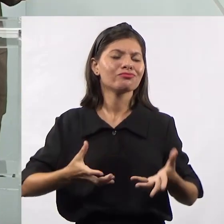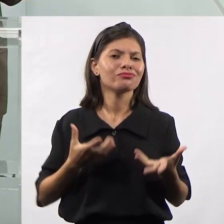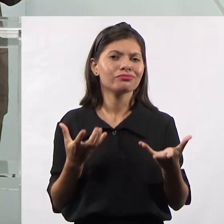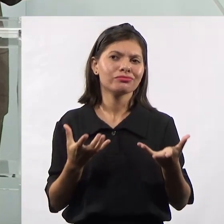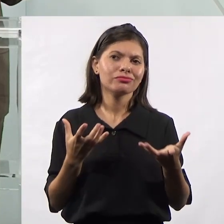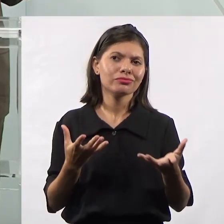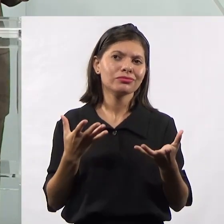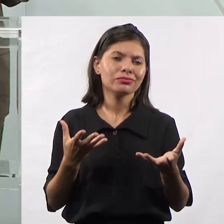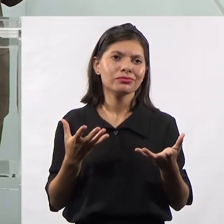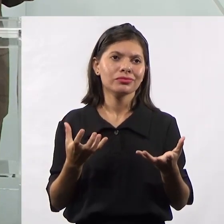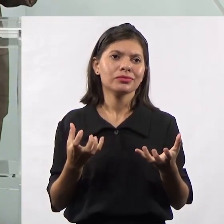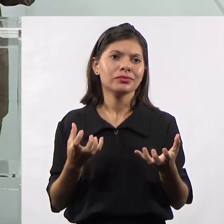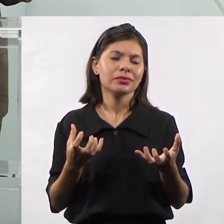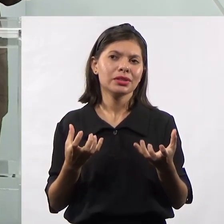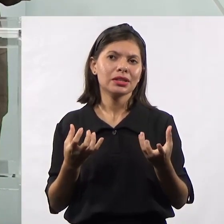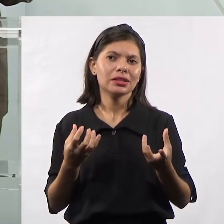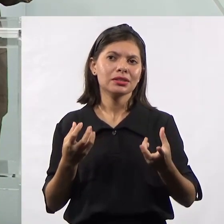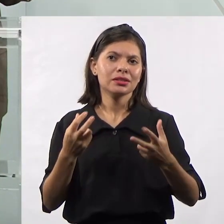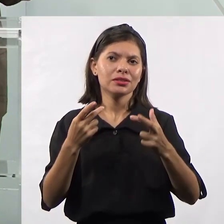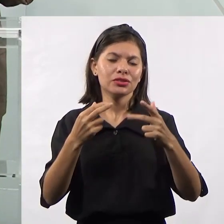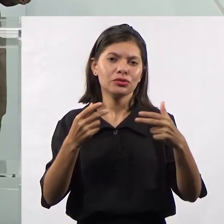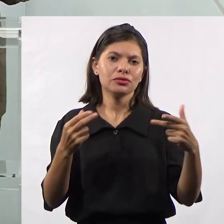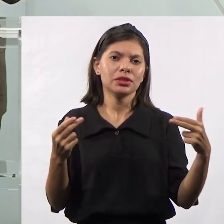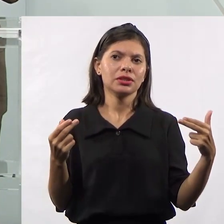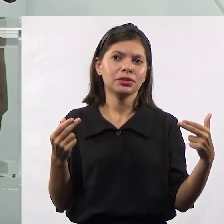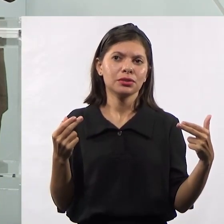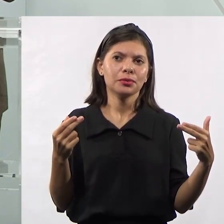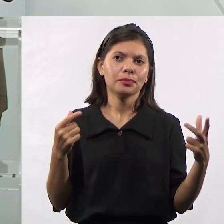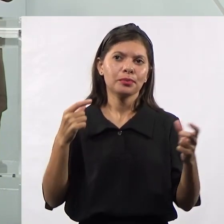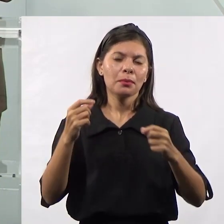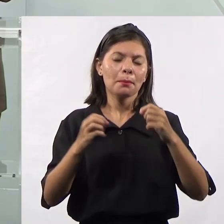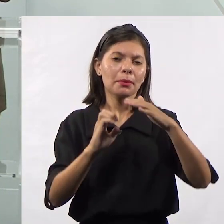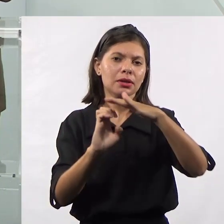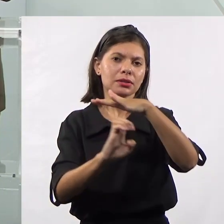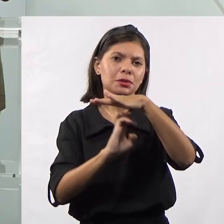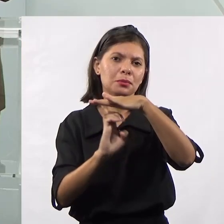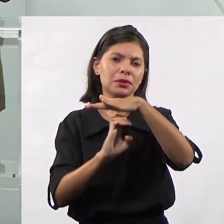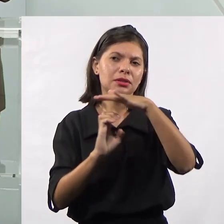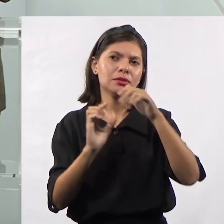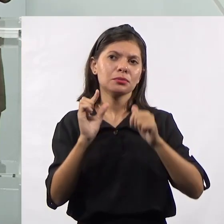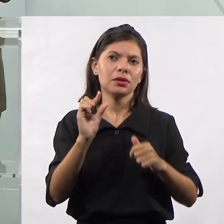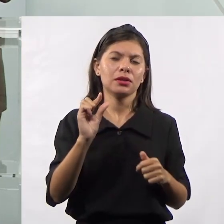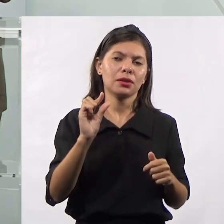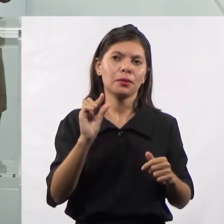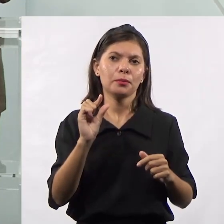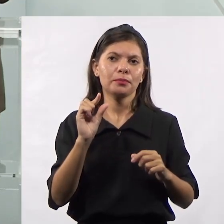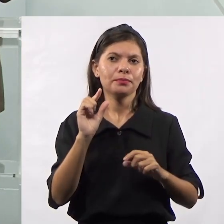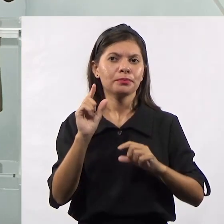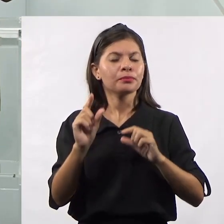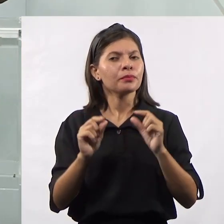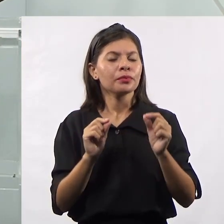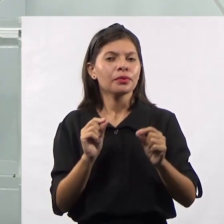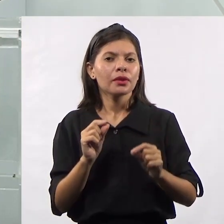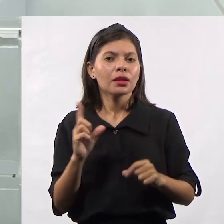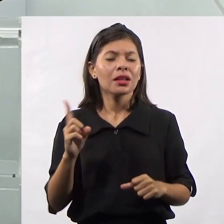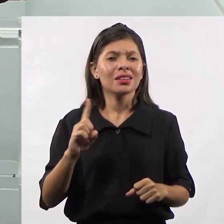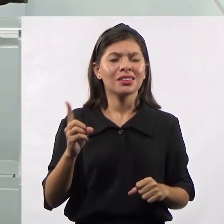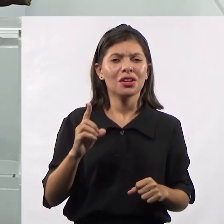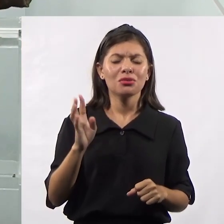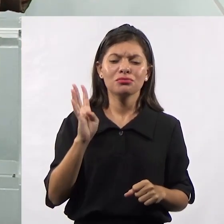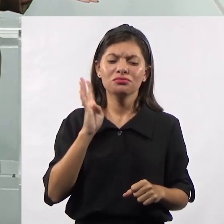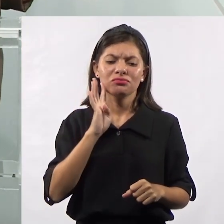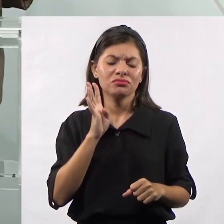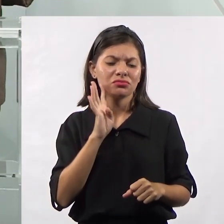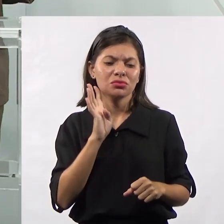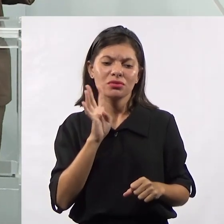realmente dar um tratamento diferenciado para as microempresas e empresas de pequeno porte. Não achei